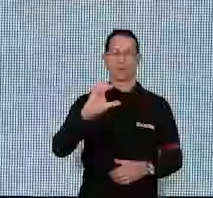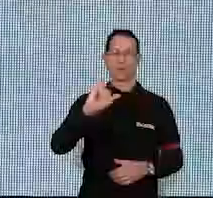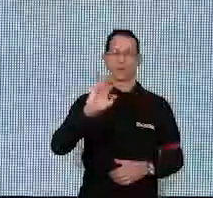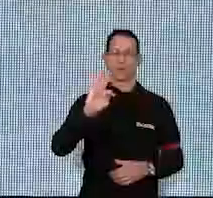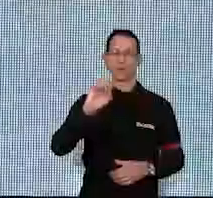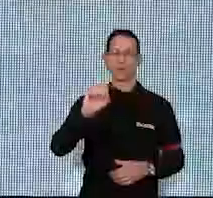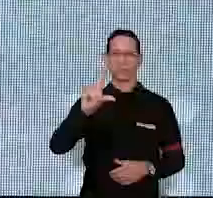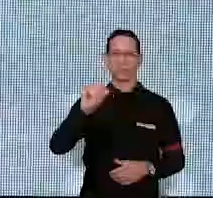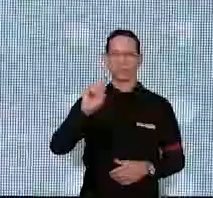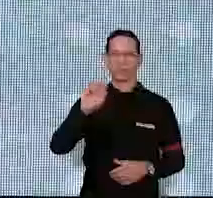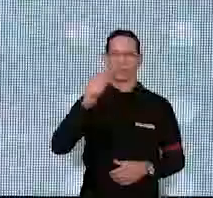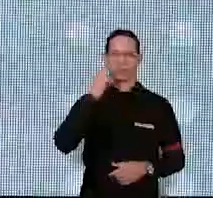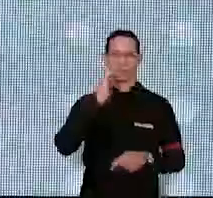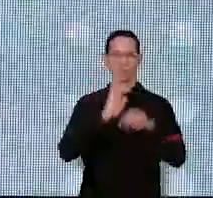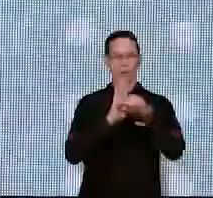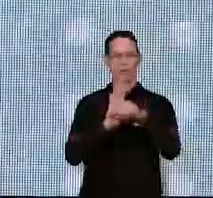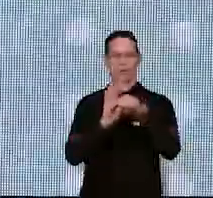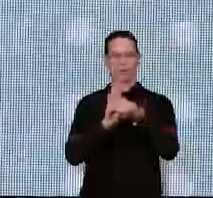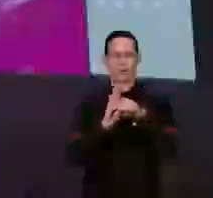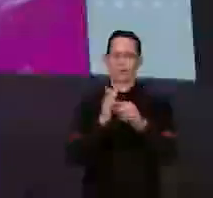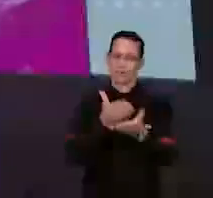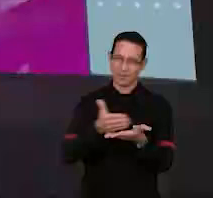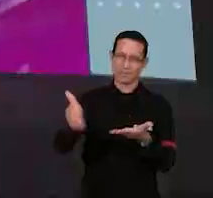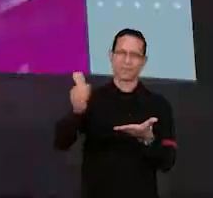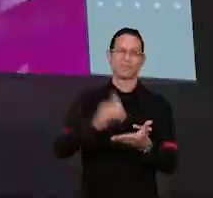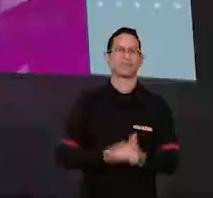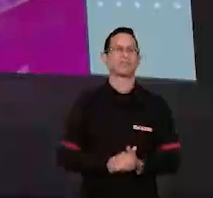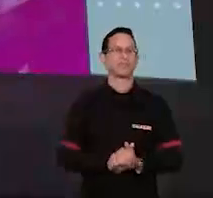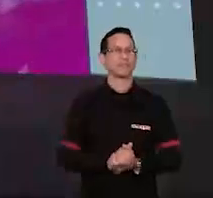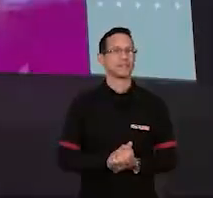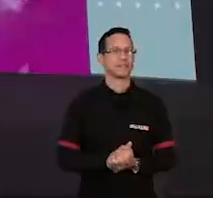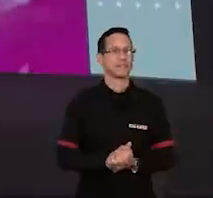análise e seguir a partir daí.